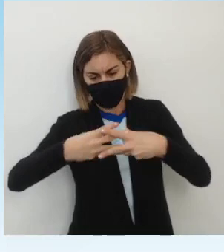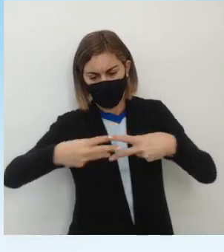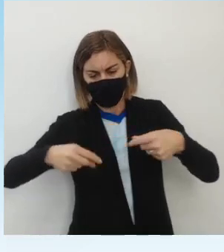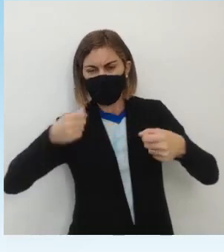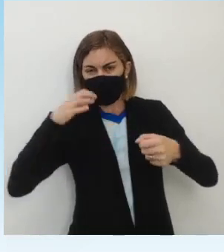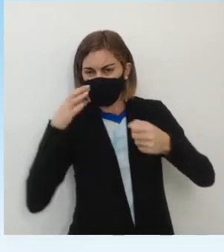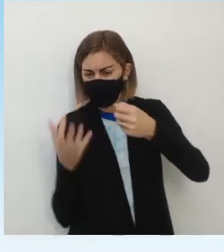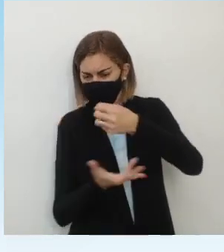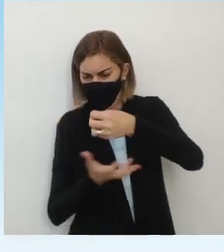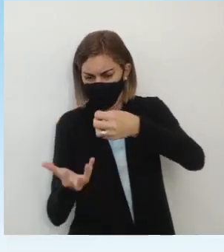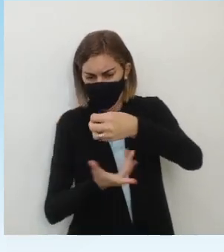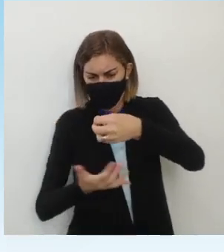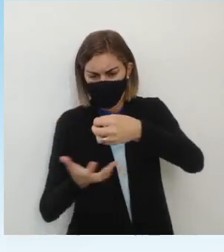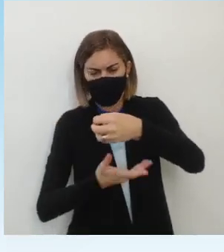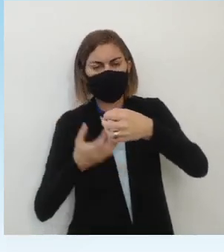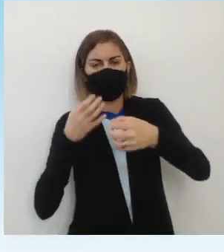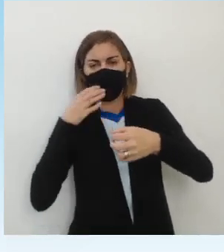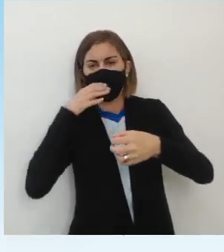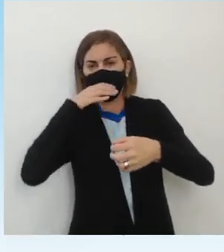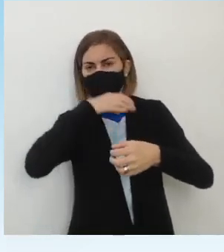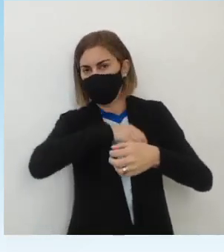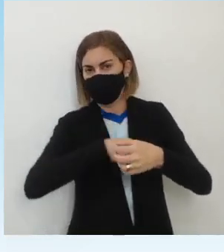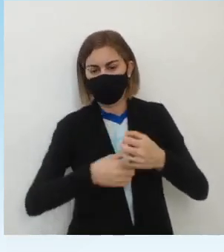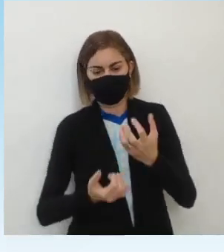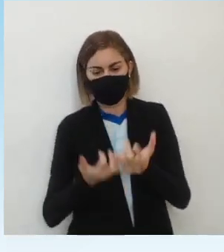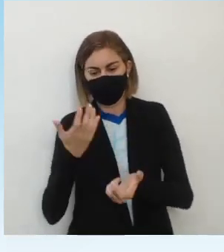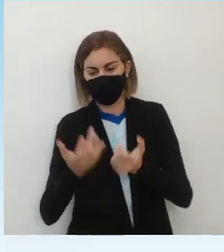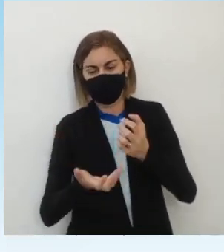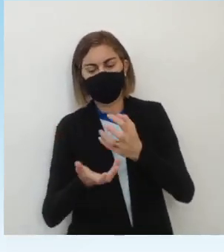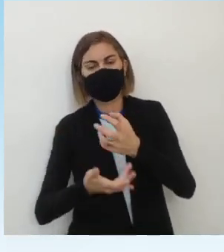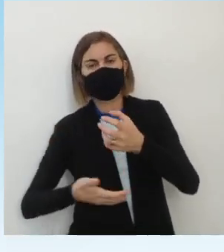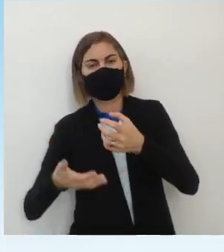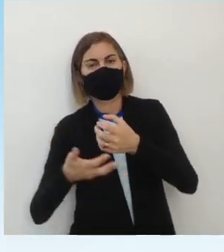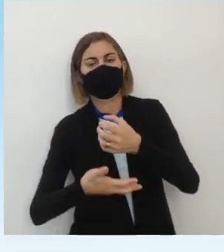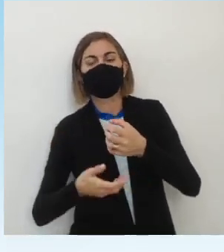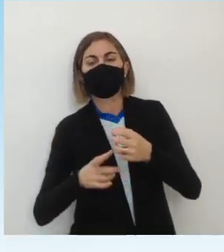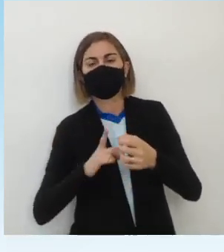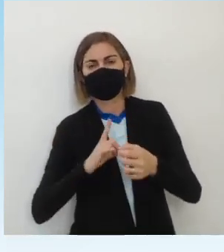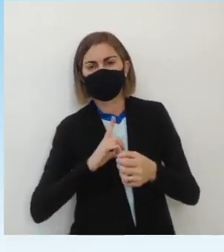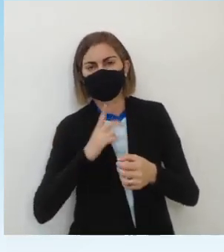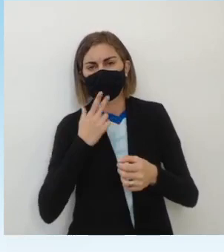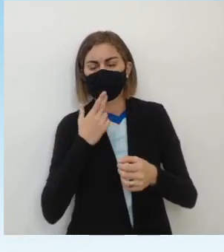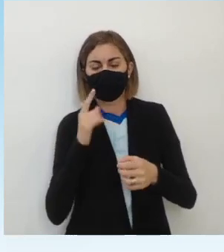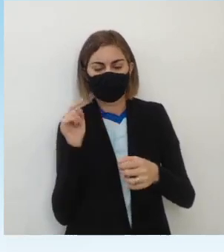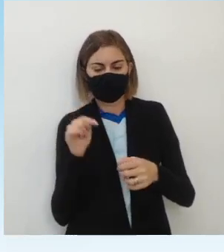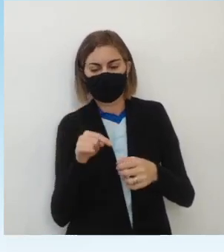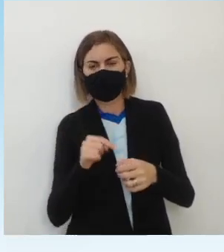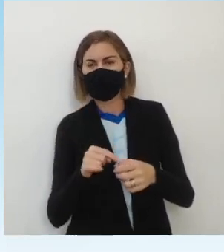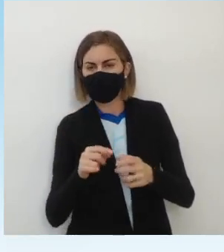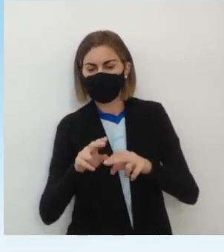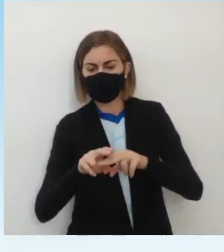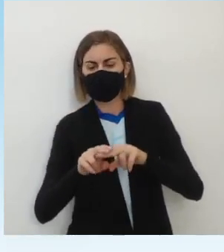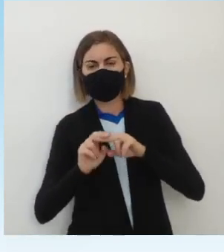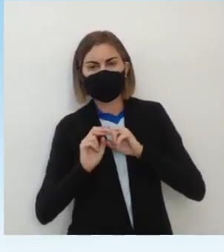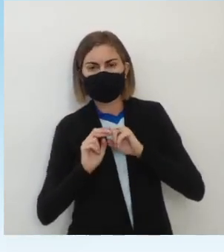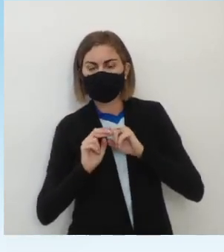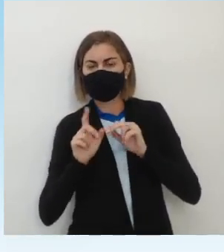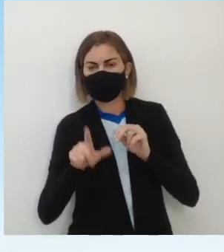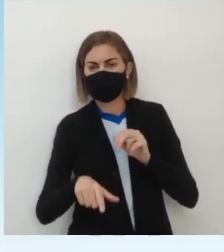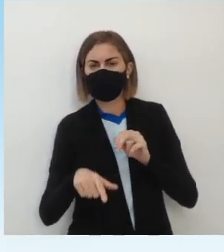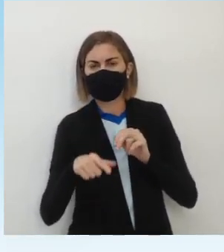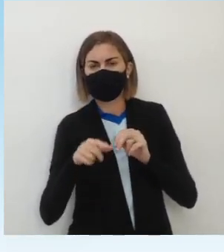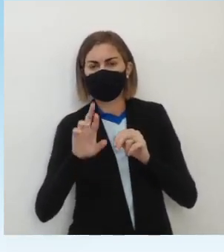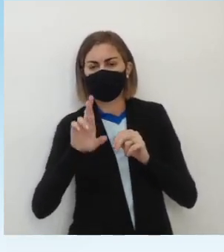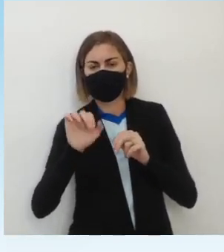aquecer muito. Isso é o que ele quer dizer com um elevado ponto de fusão. E ele está dizendo que a causa disso é a estabilidade